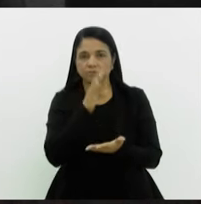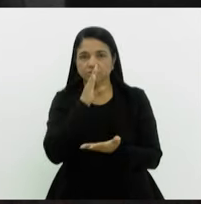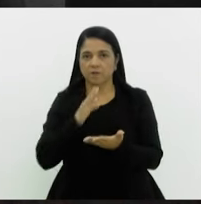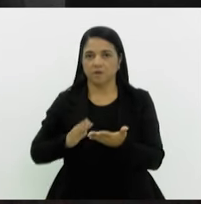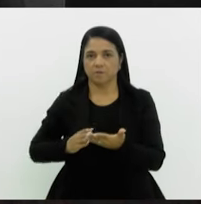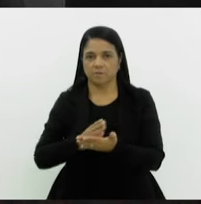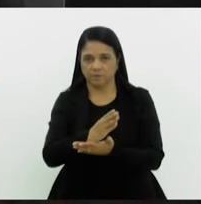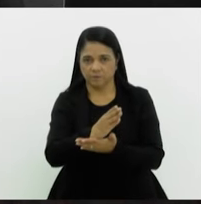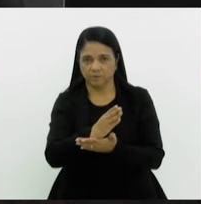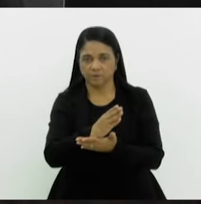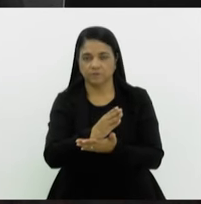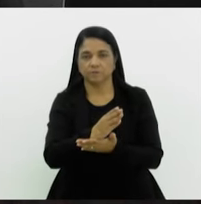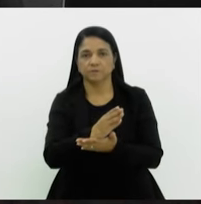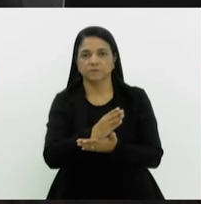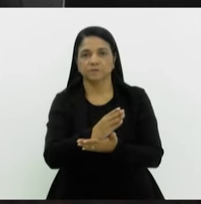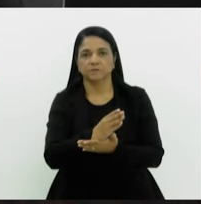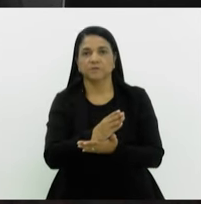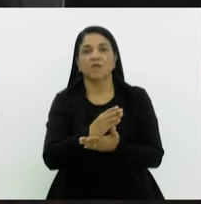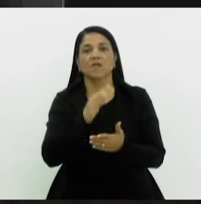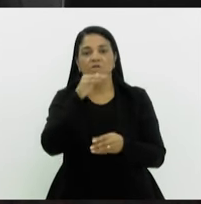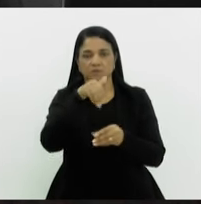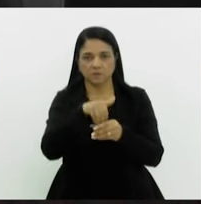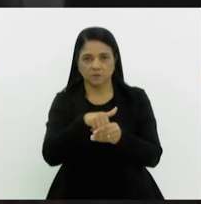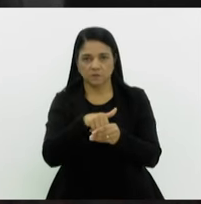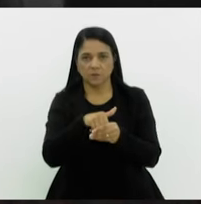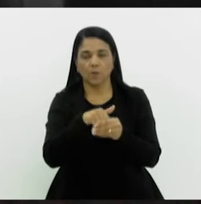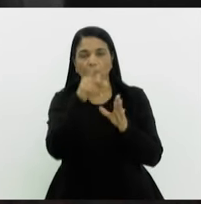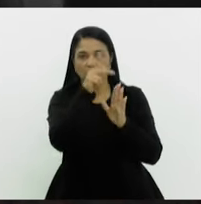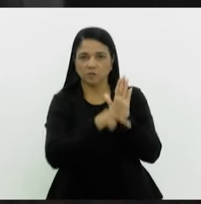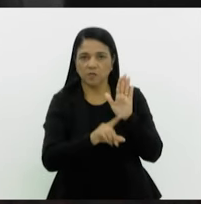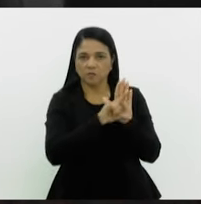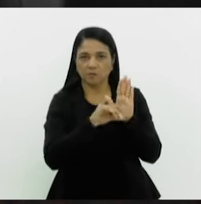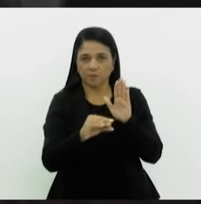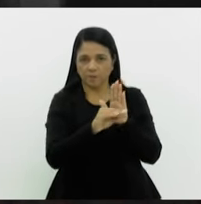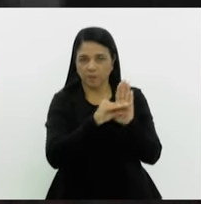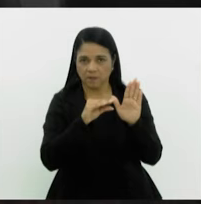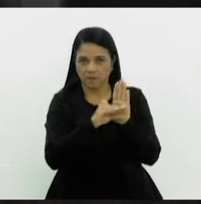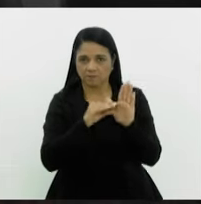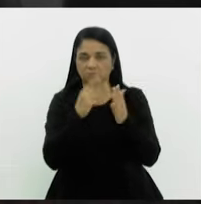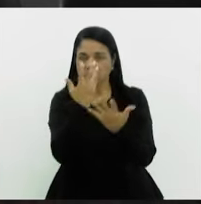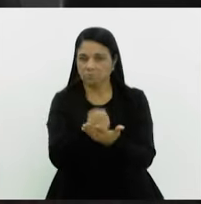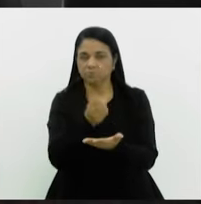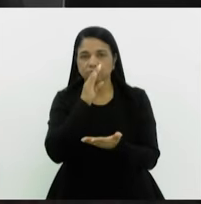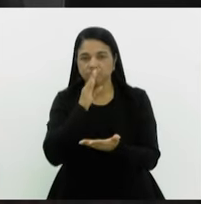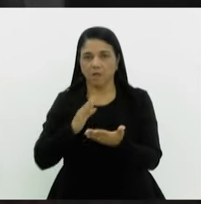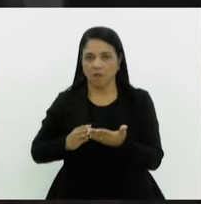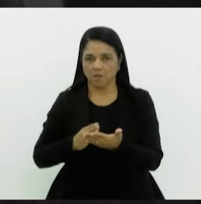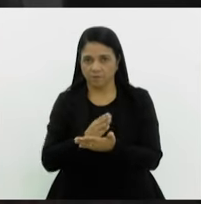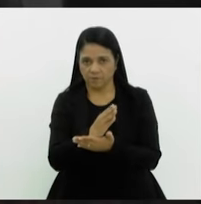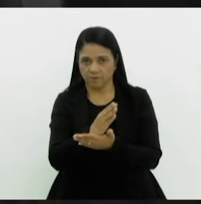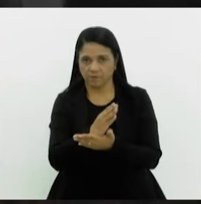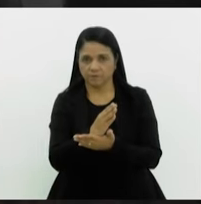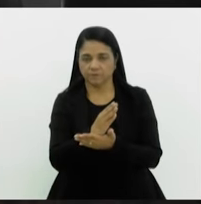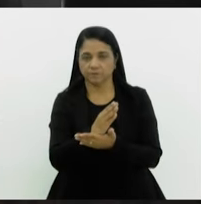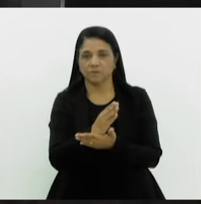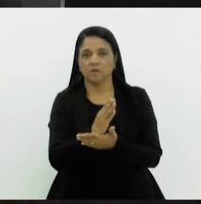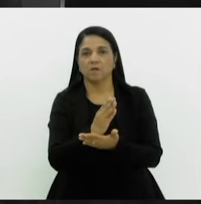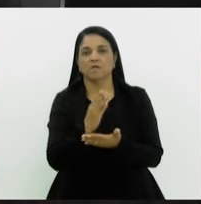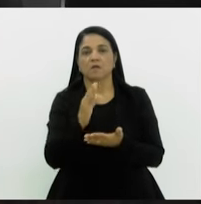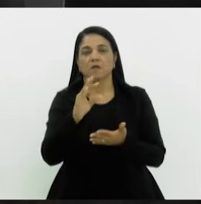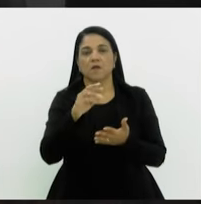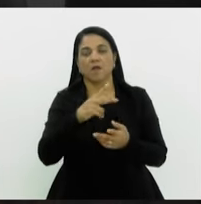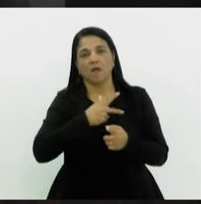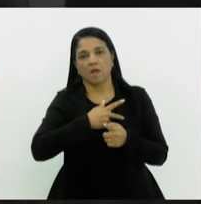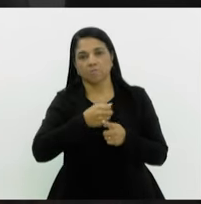estão. Aprovado. Em votação, projeto assim emendado. Os senhores que aprovam, permaneçam como estão. Aprovado. Vai a